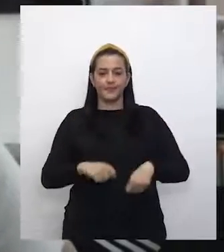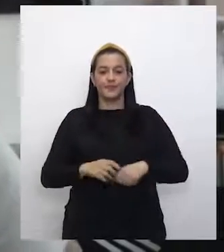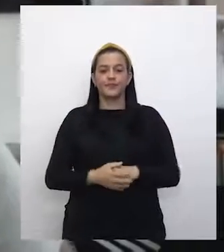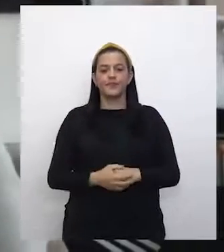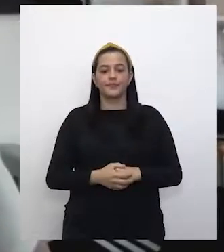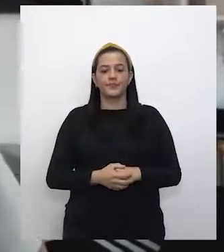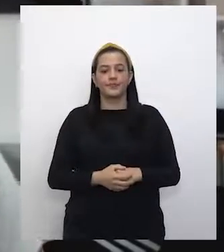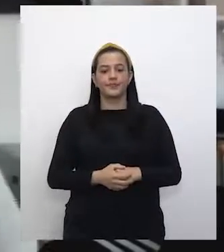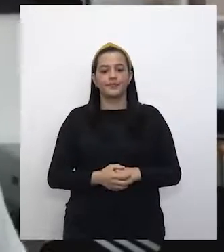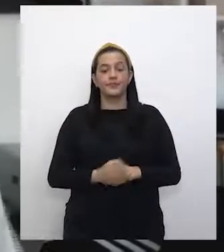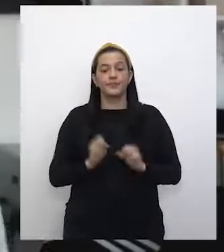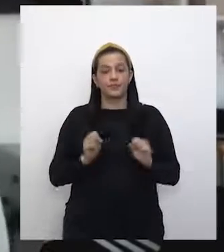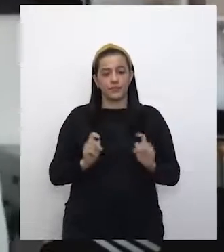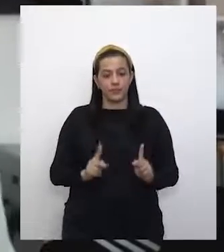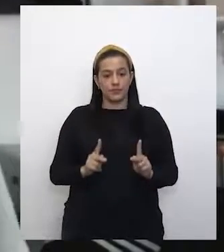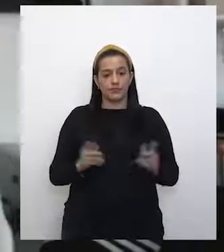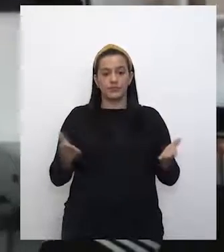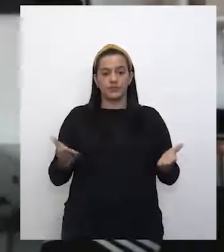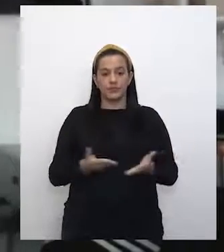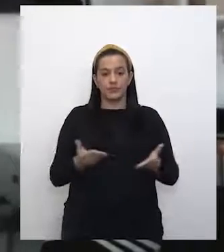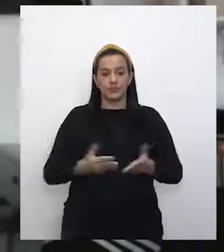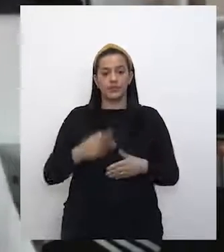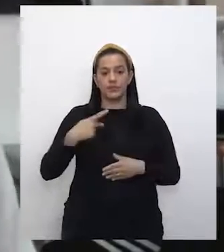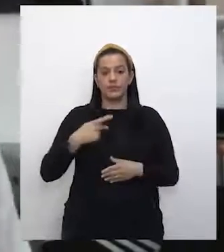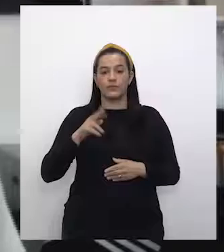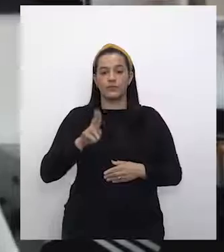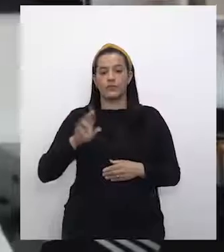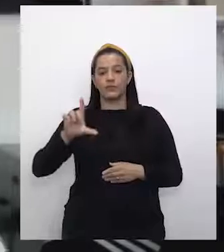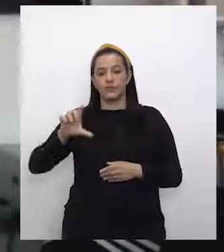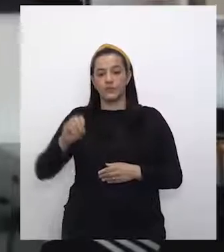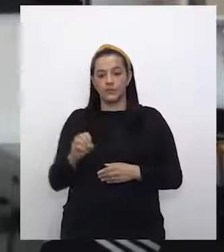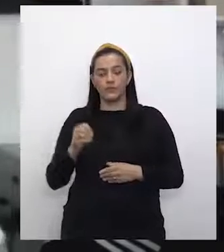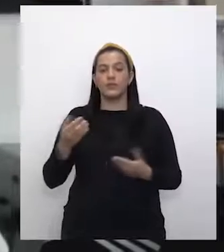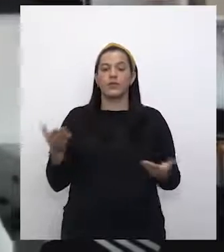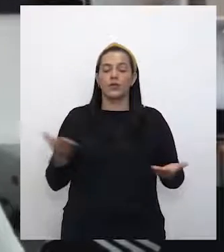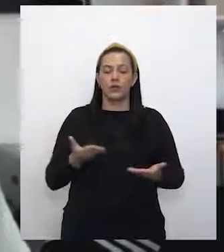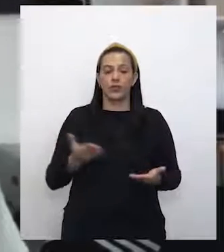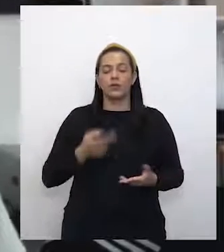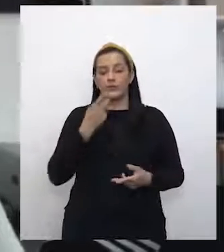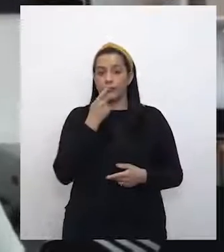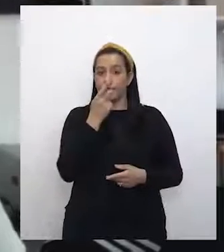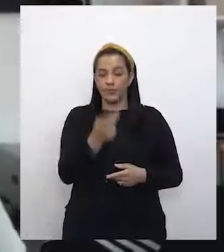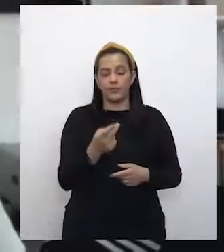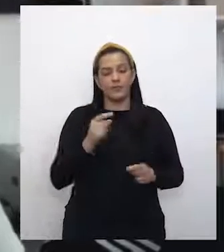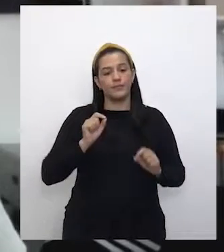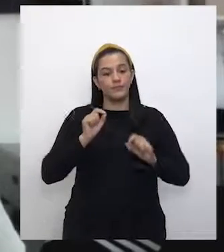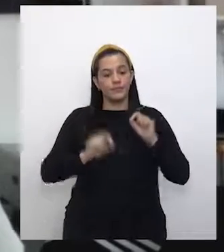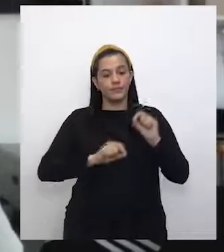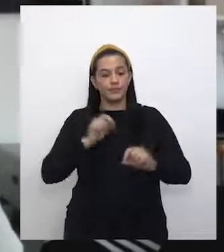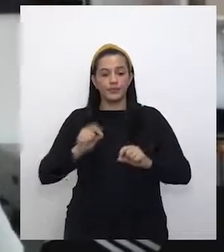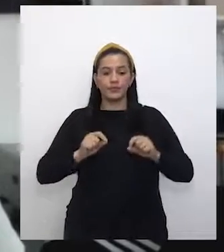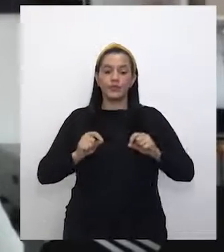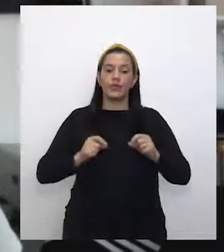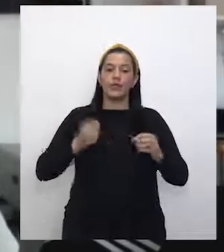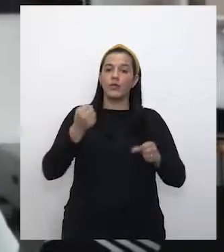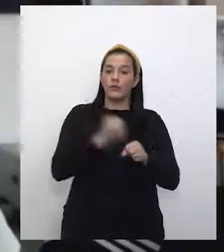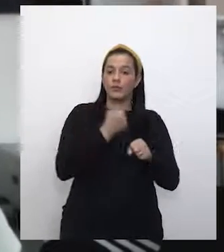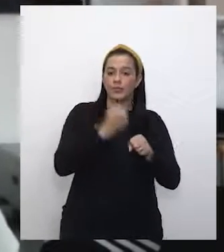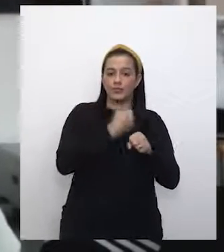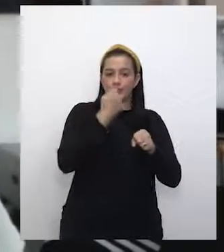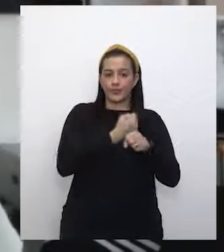vai chegar. Beleza? Então, agora o professor Paulo vai falar um pouquinho para vocês sobre a placa, a construção